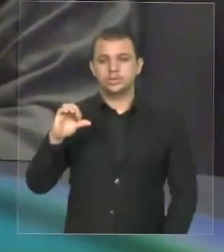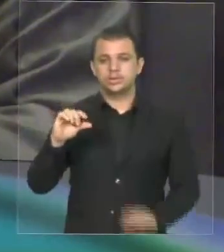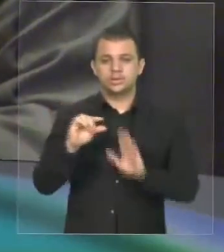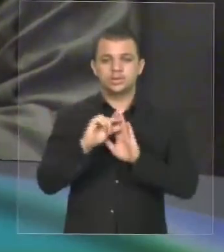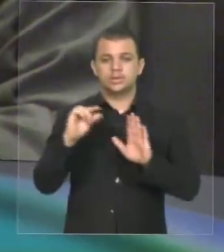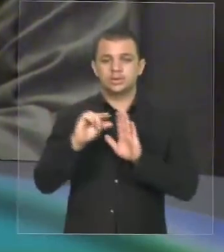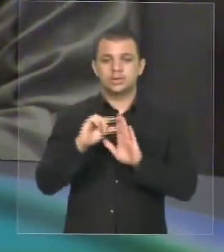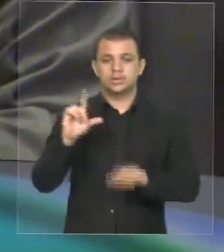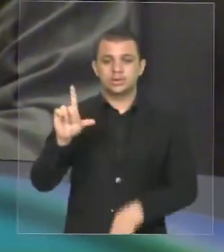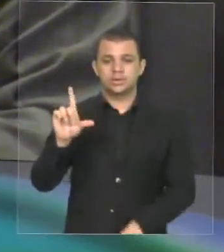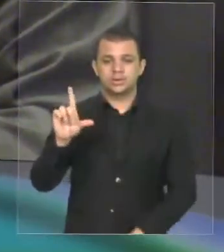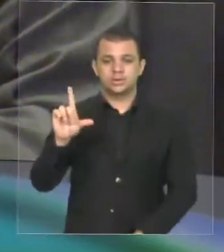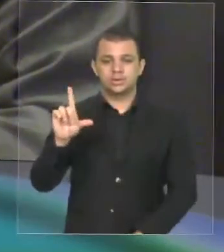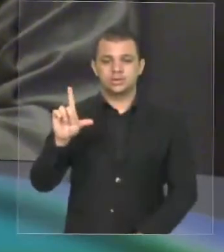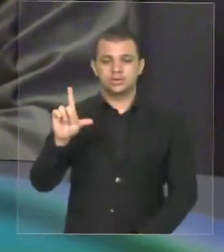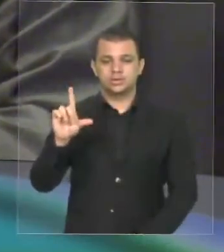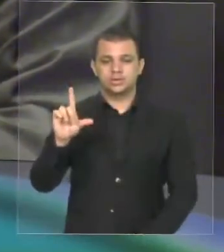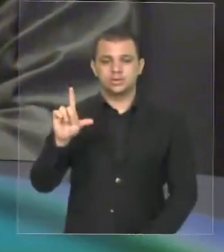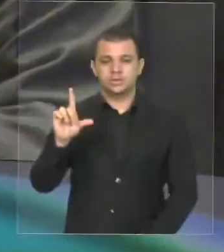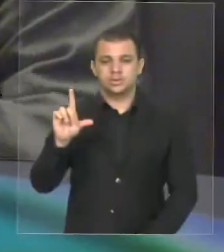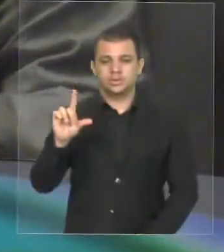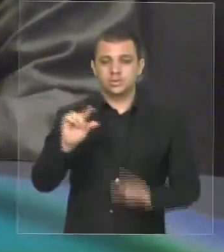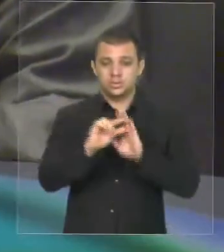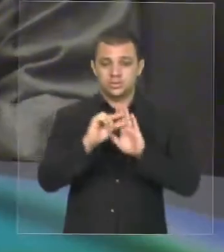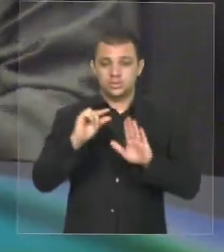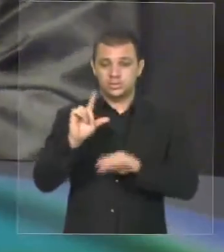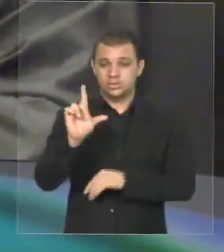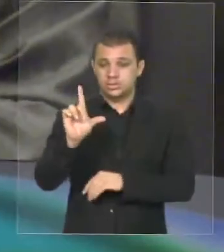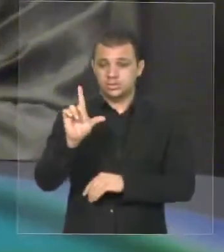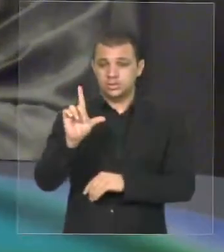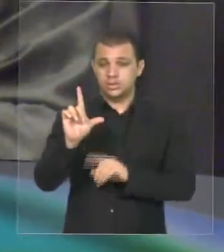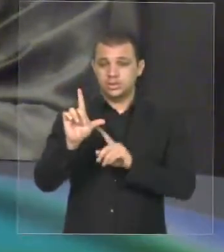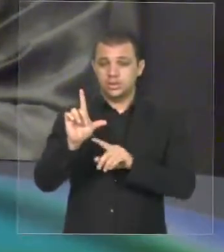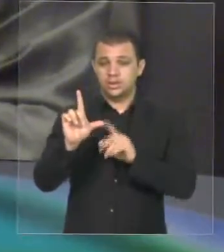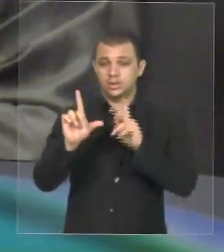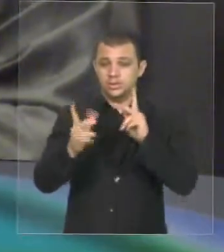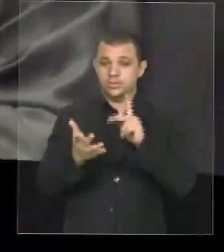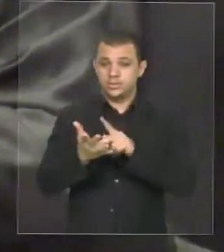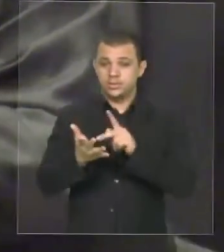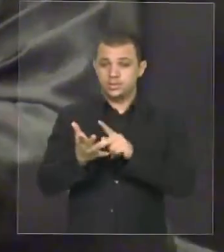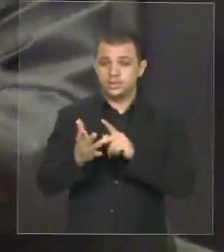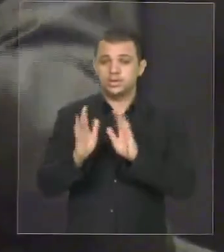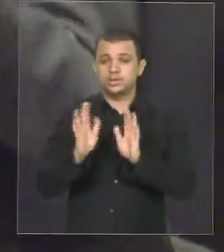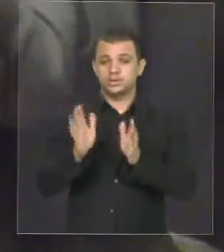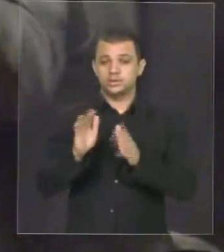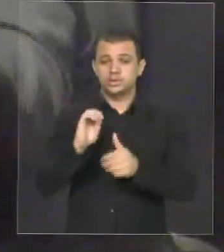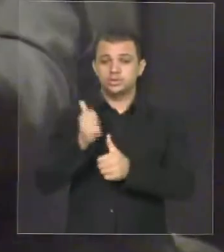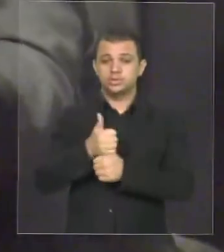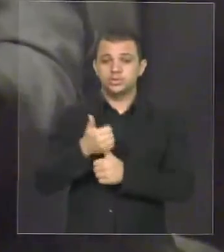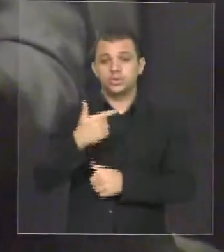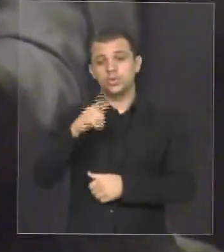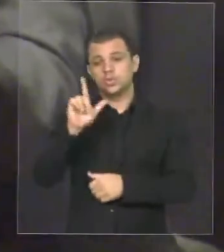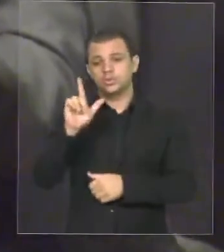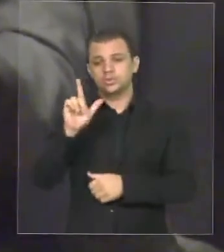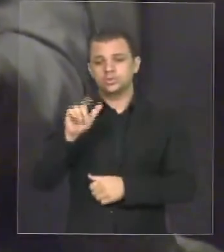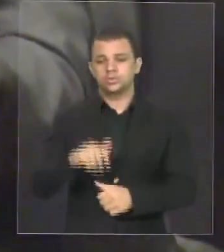linha L. Essa linha, na verdade, ela já foi substituída por uma